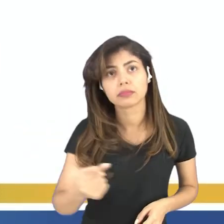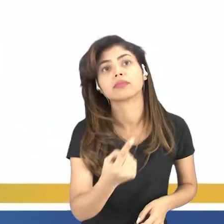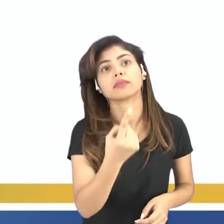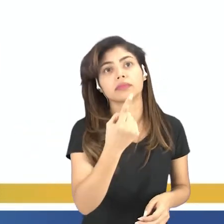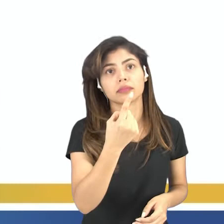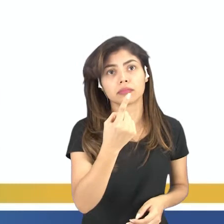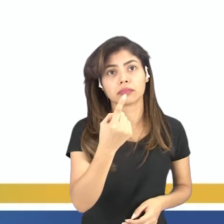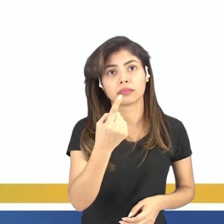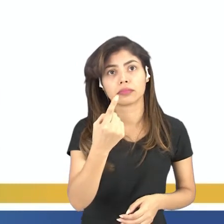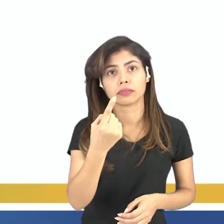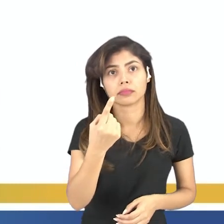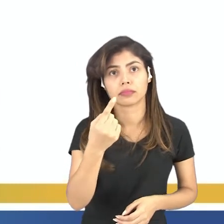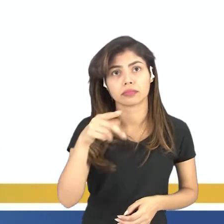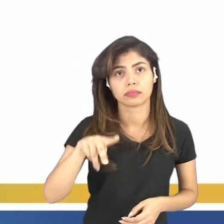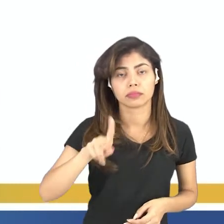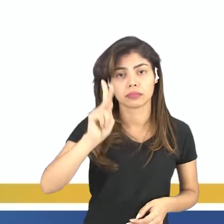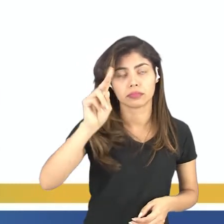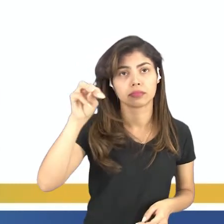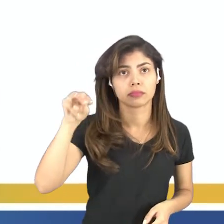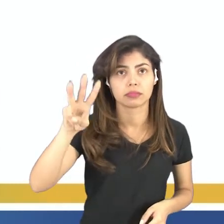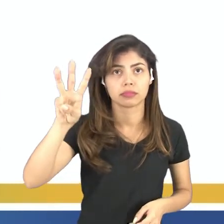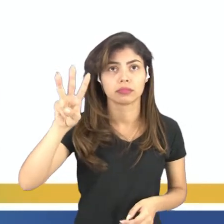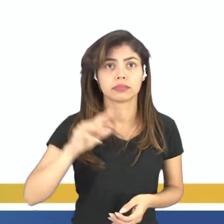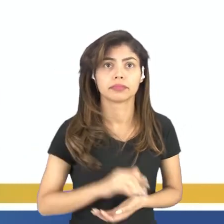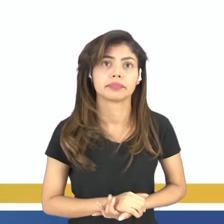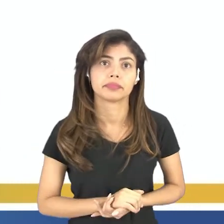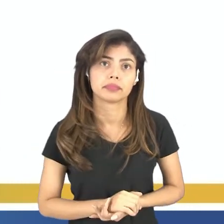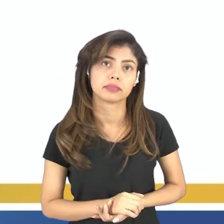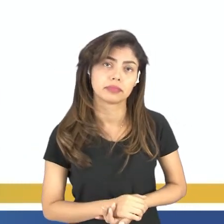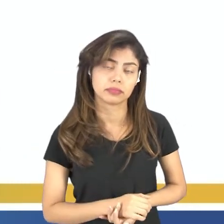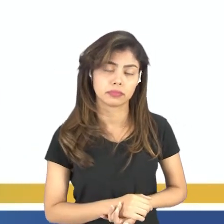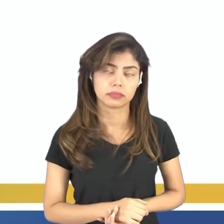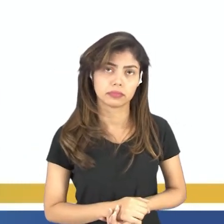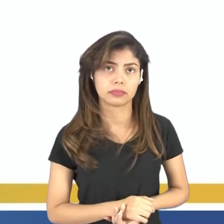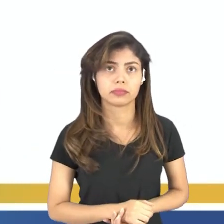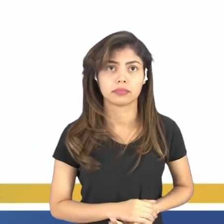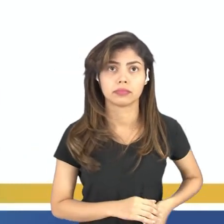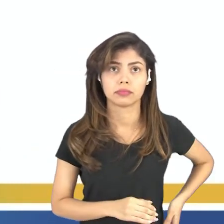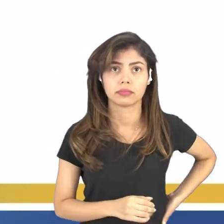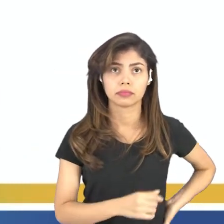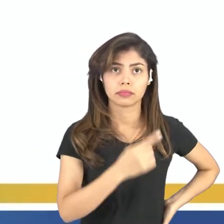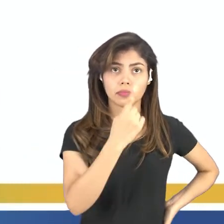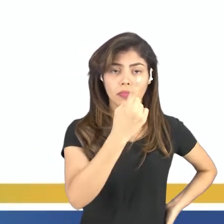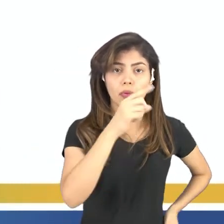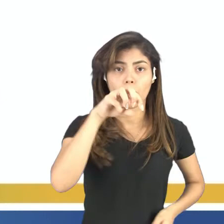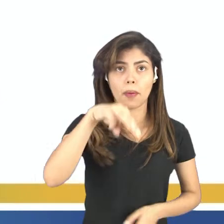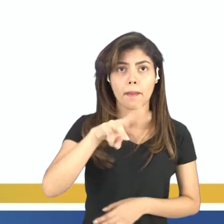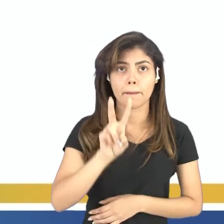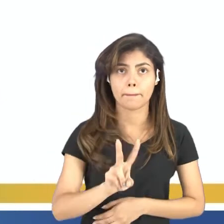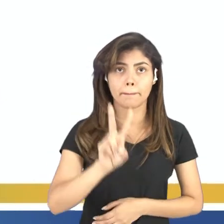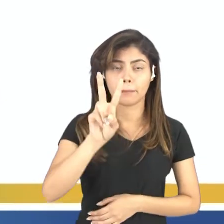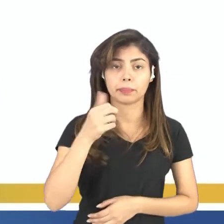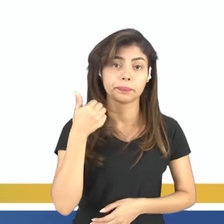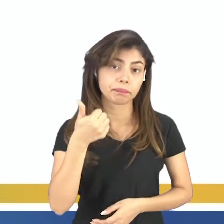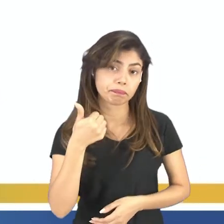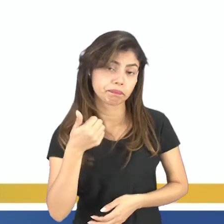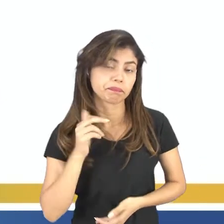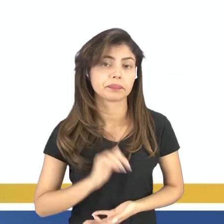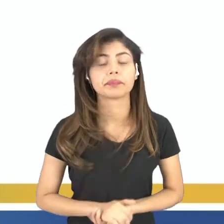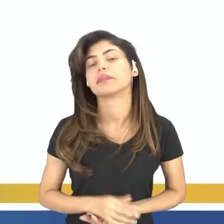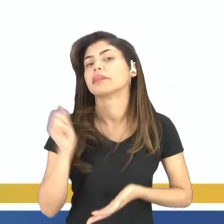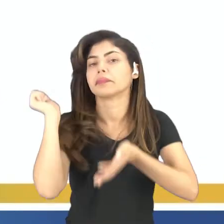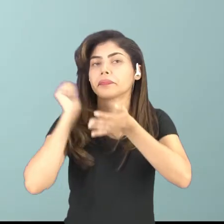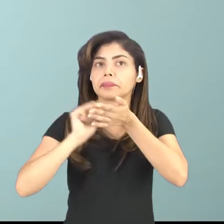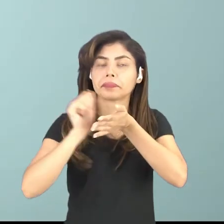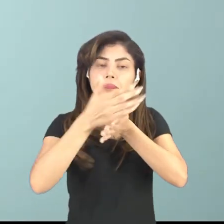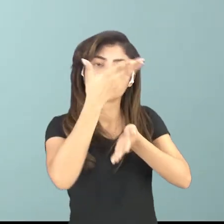1000 quilowatts e, né, 1 milhão de watts. Tudo bem? Anotem, não esqueçam de fazer as